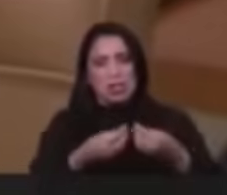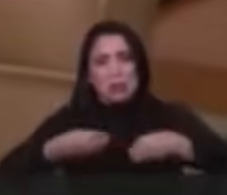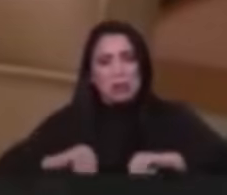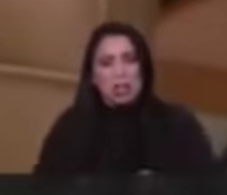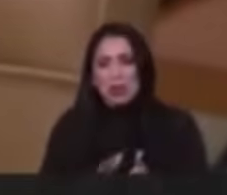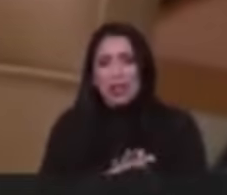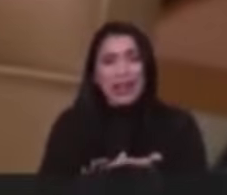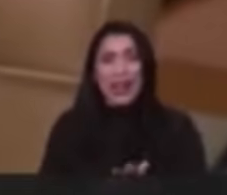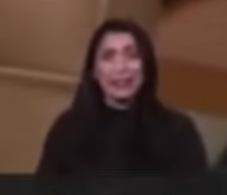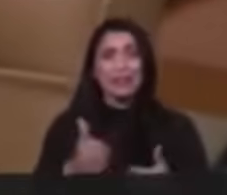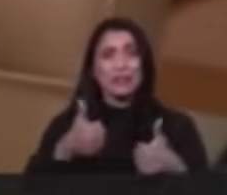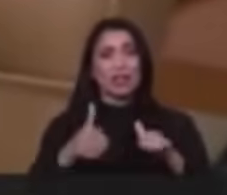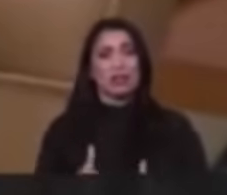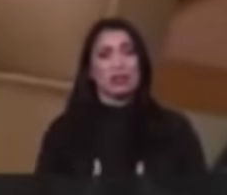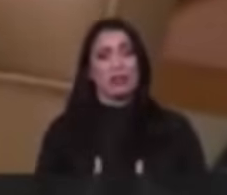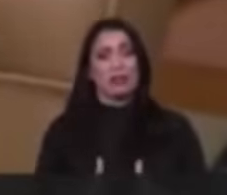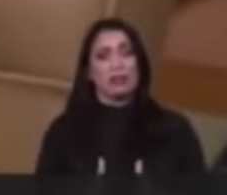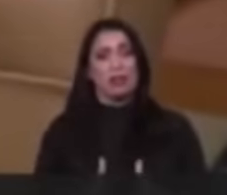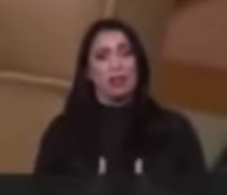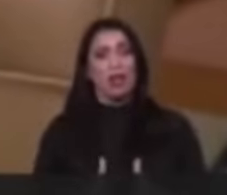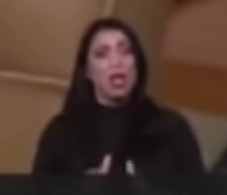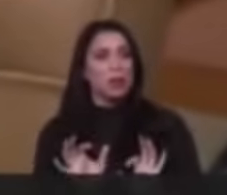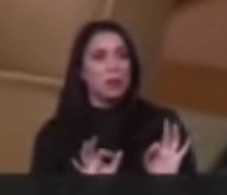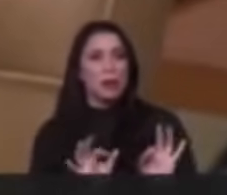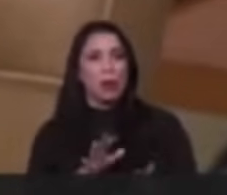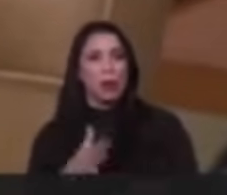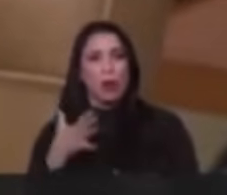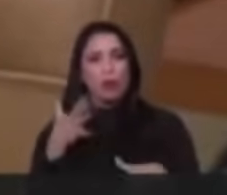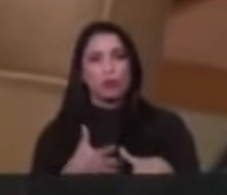não analisou nada, porque o advogado preparou